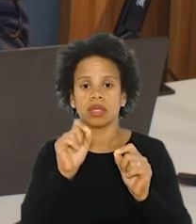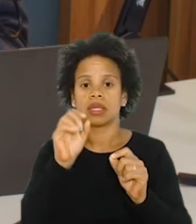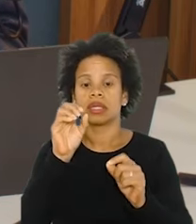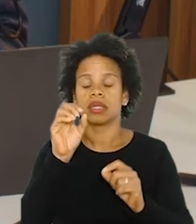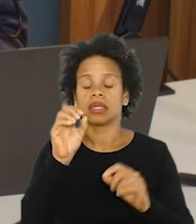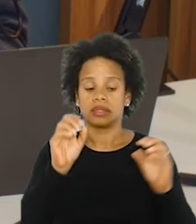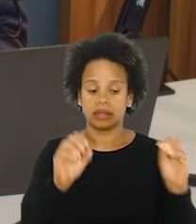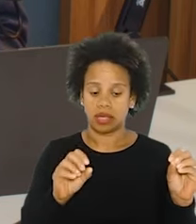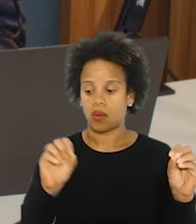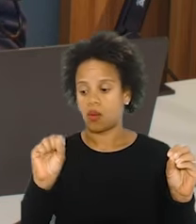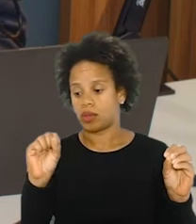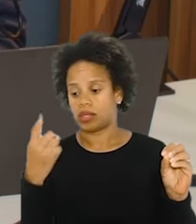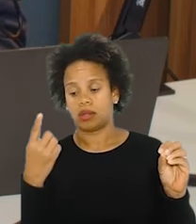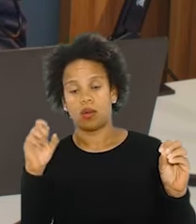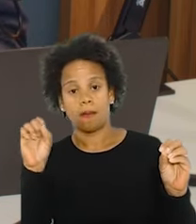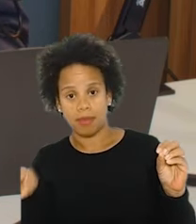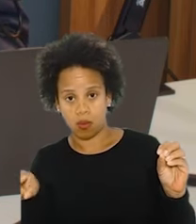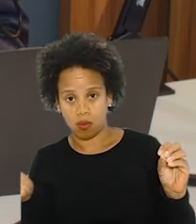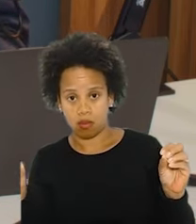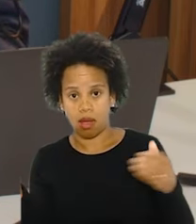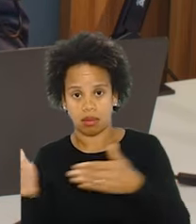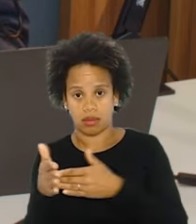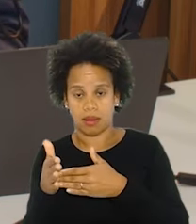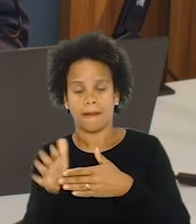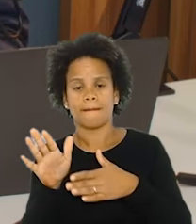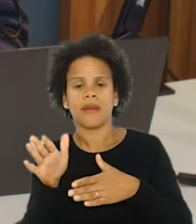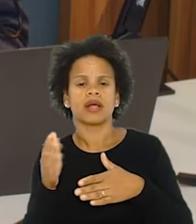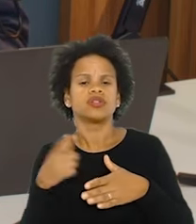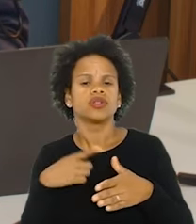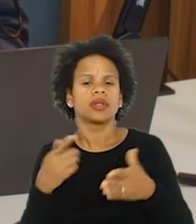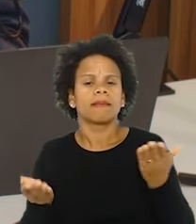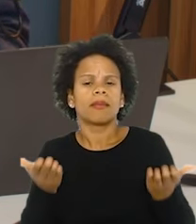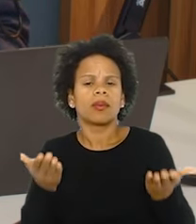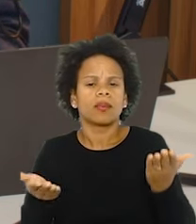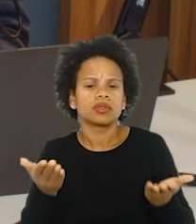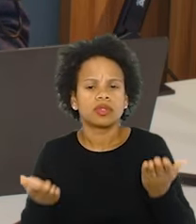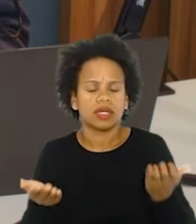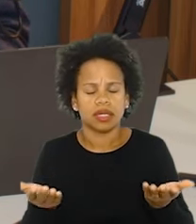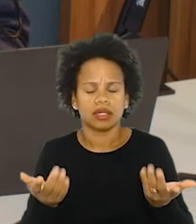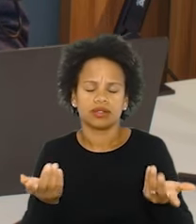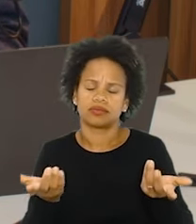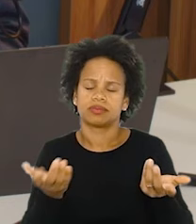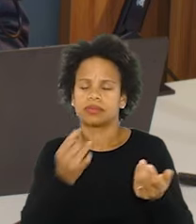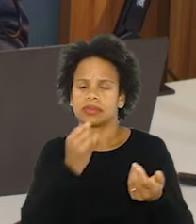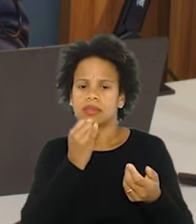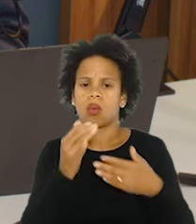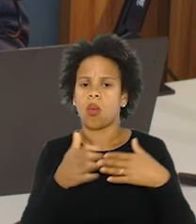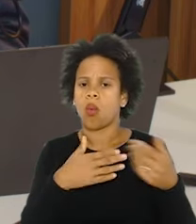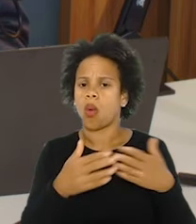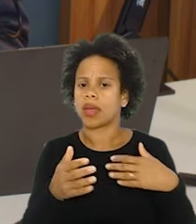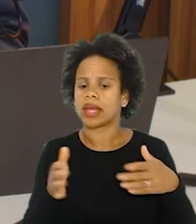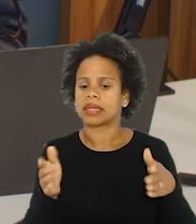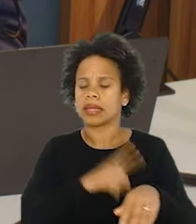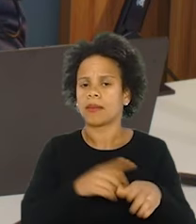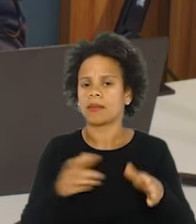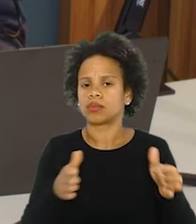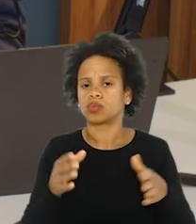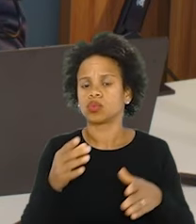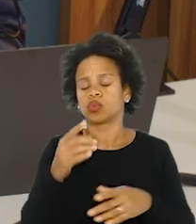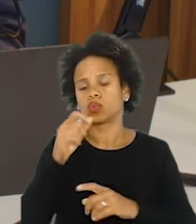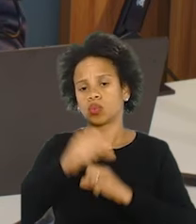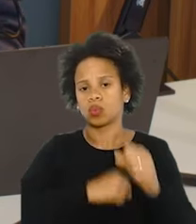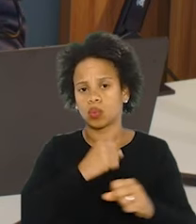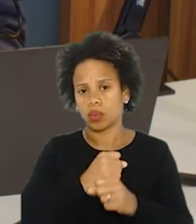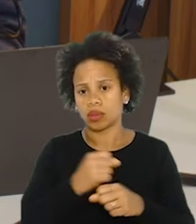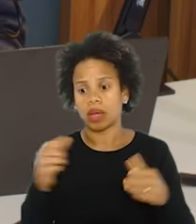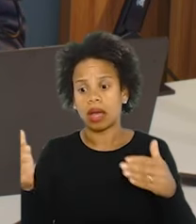81.000 mas e existe uma relação de proporcionalidade não é que em qualquer momento do ano que eu inicio o negócio se eu